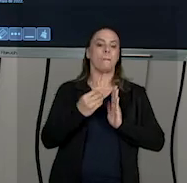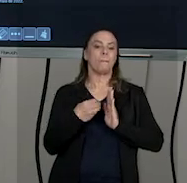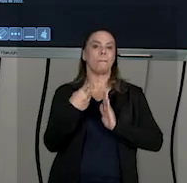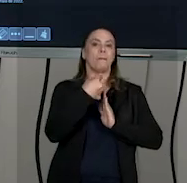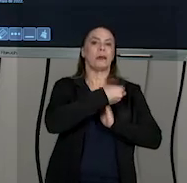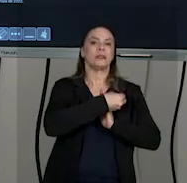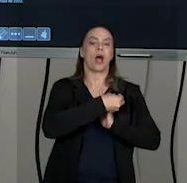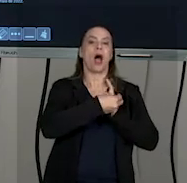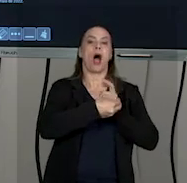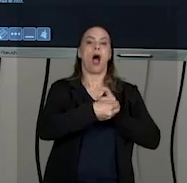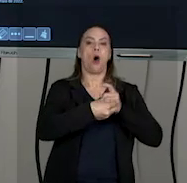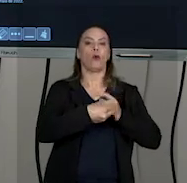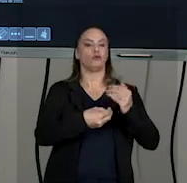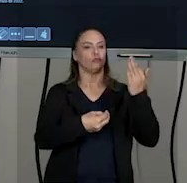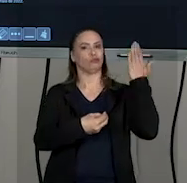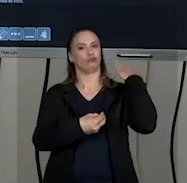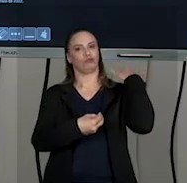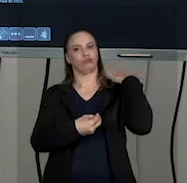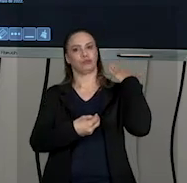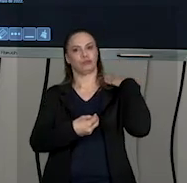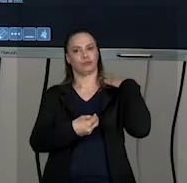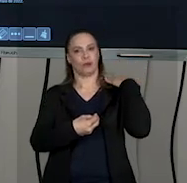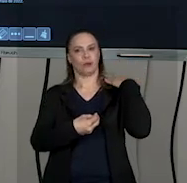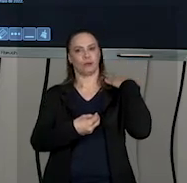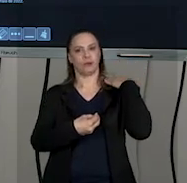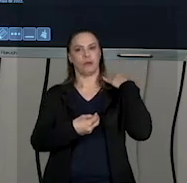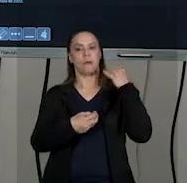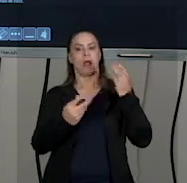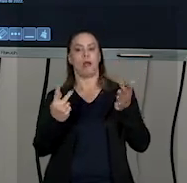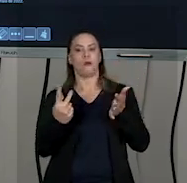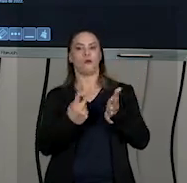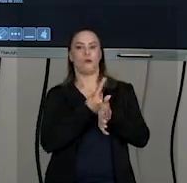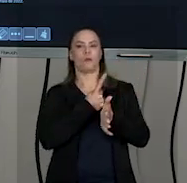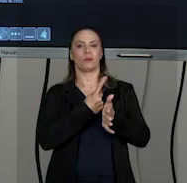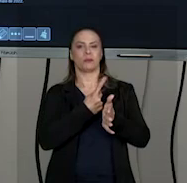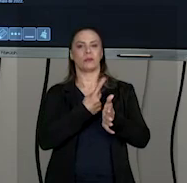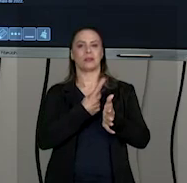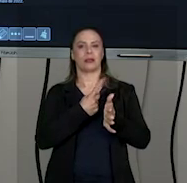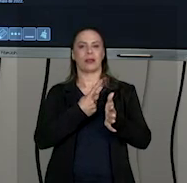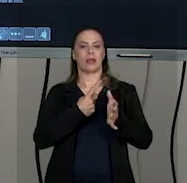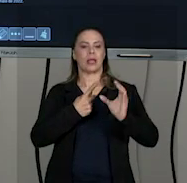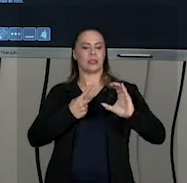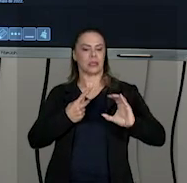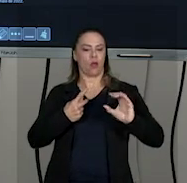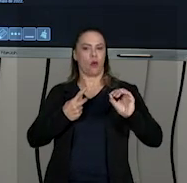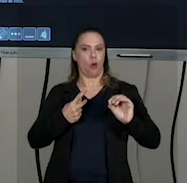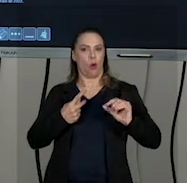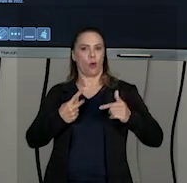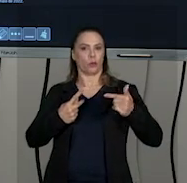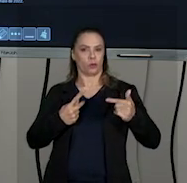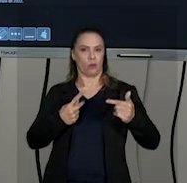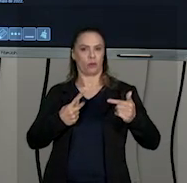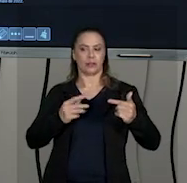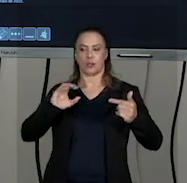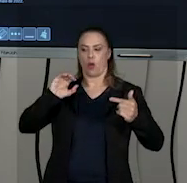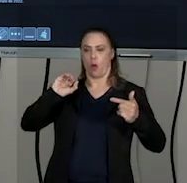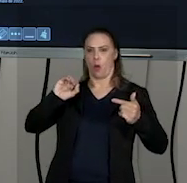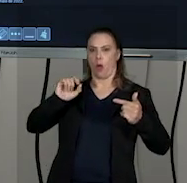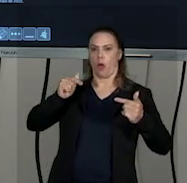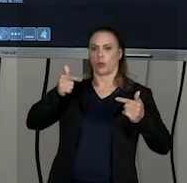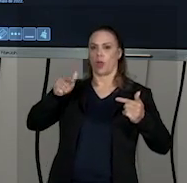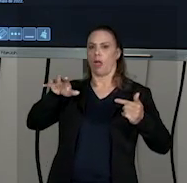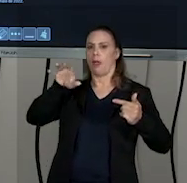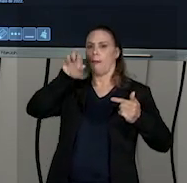que ocorra então a troca dos gases. Então, o sangue sai do ventrículo, vai para